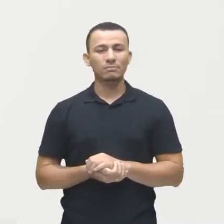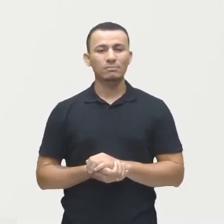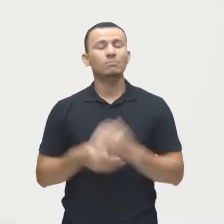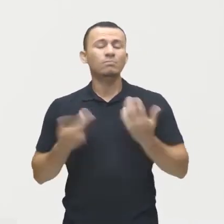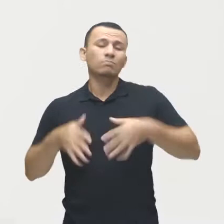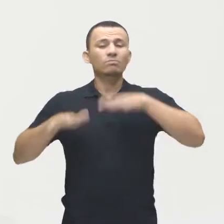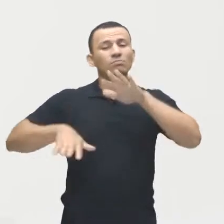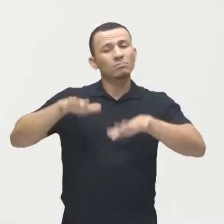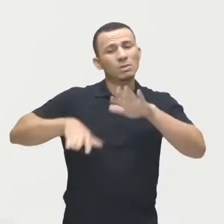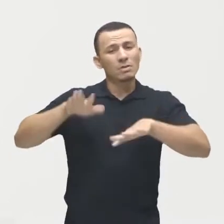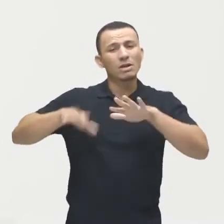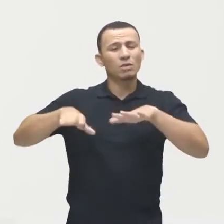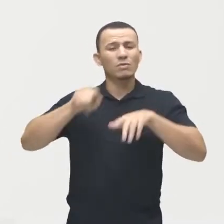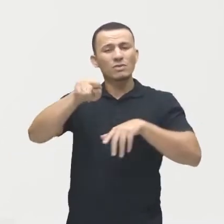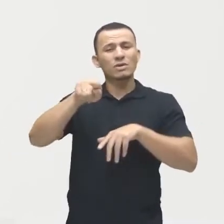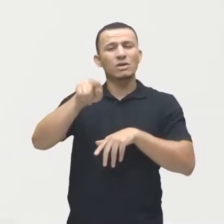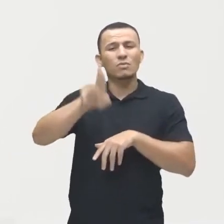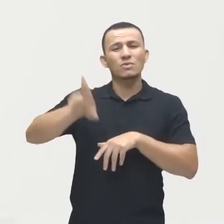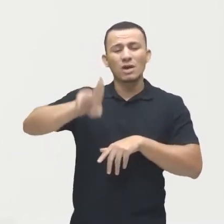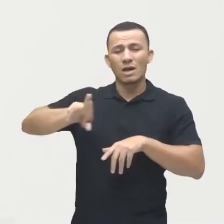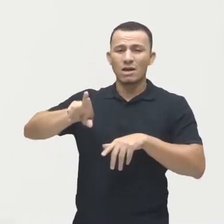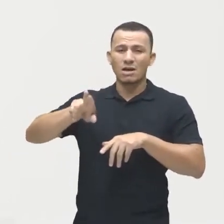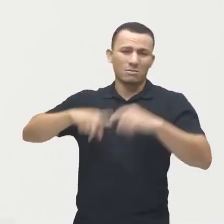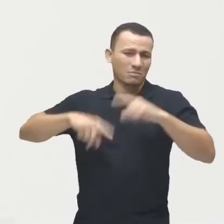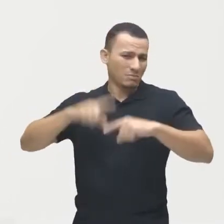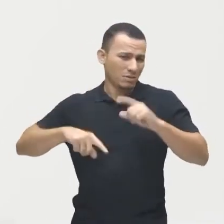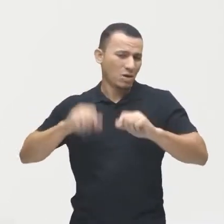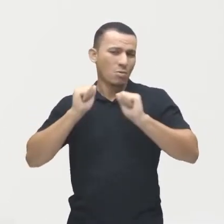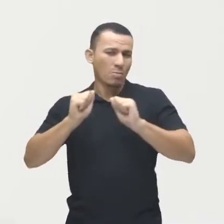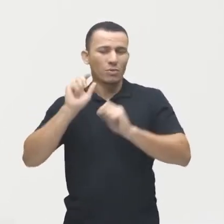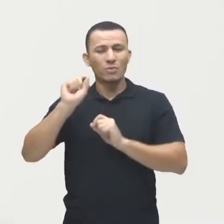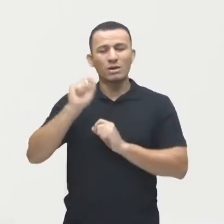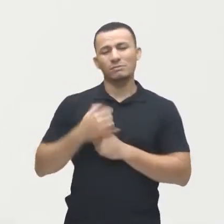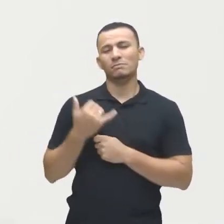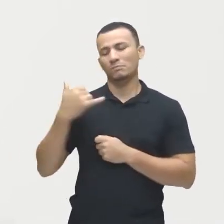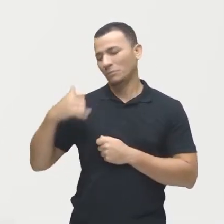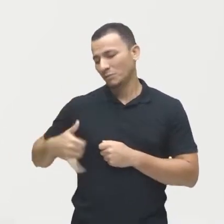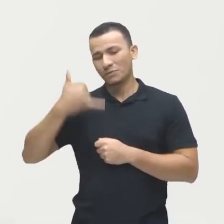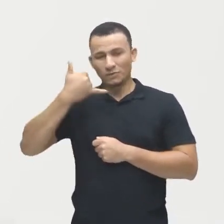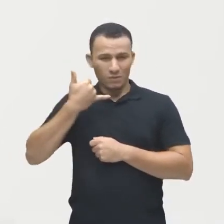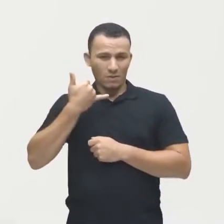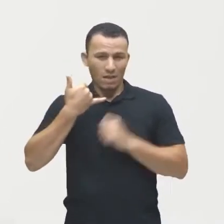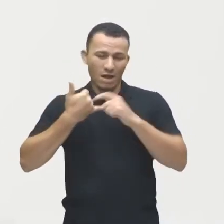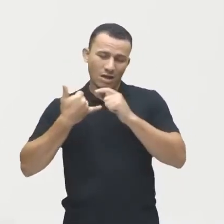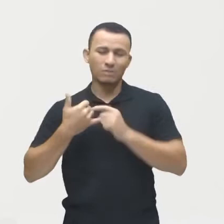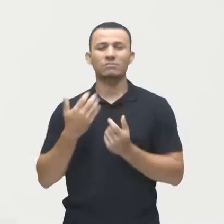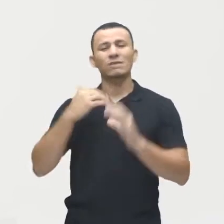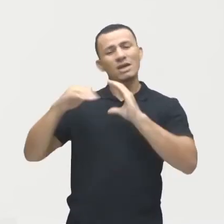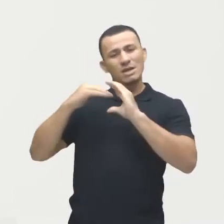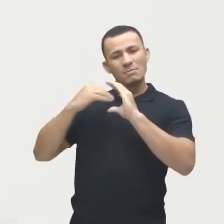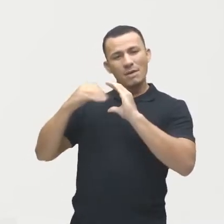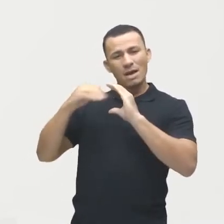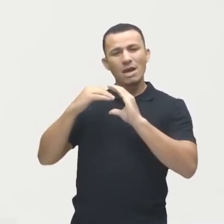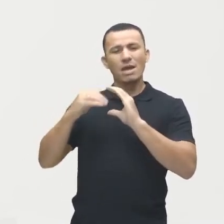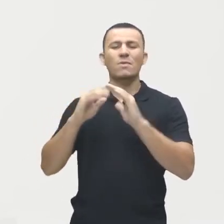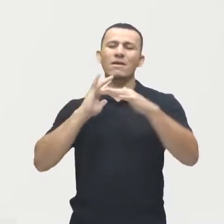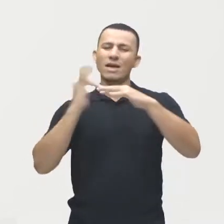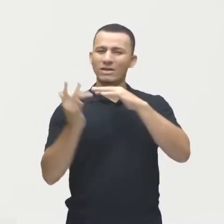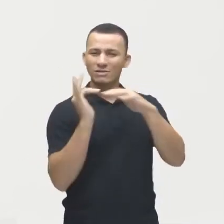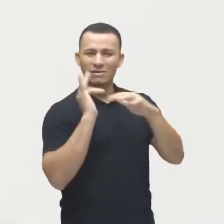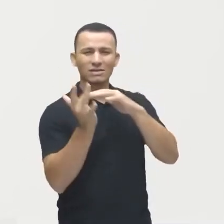Independentemente do meio utilizado, que pode ser por telefone, e-mail, redes